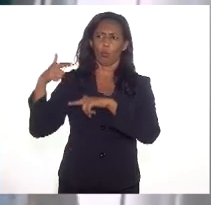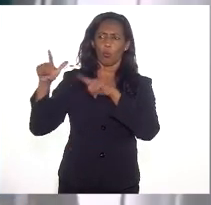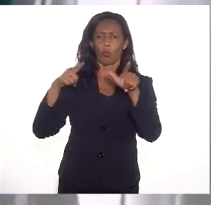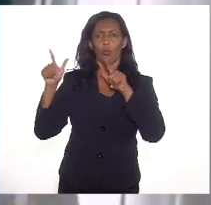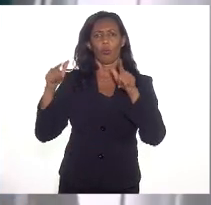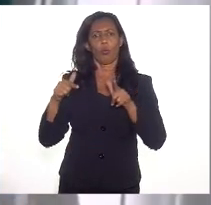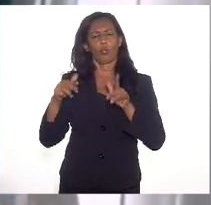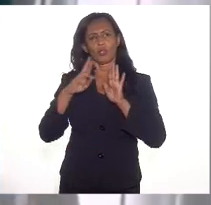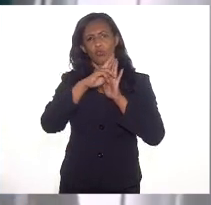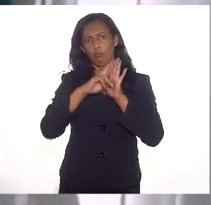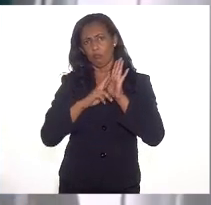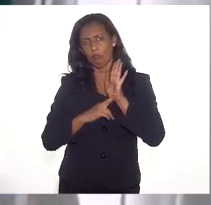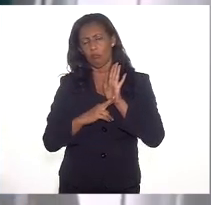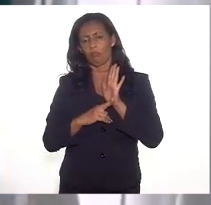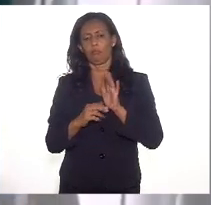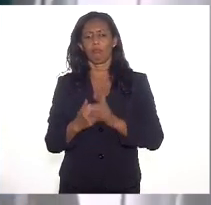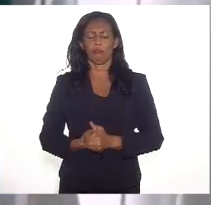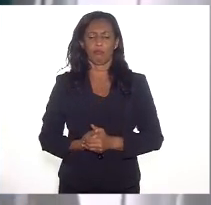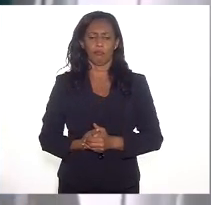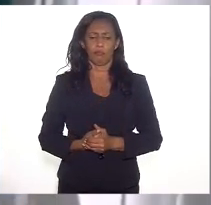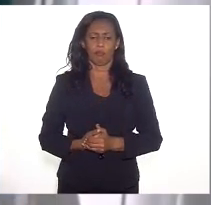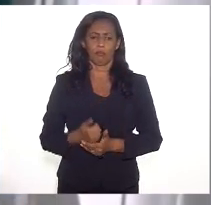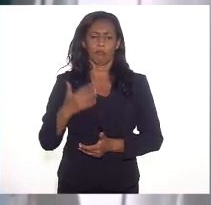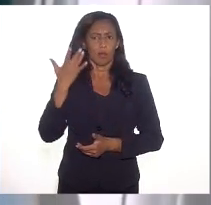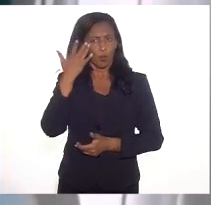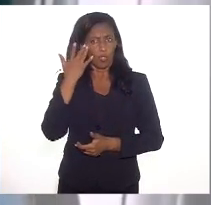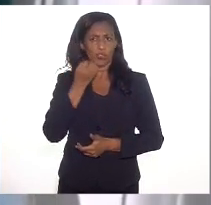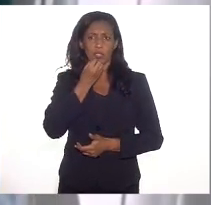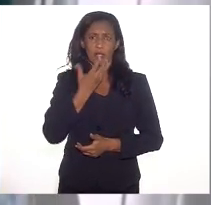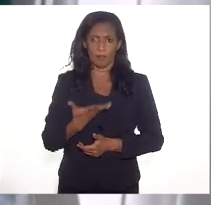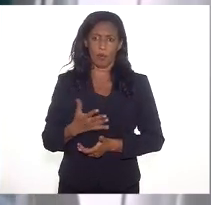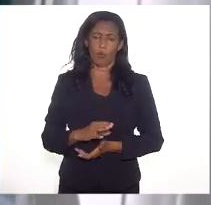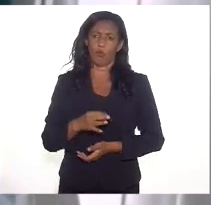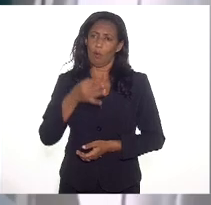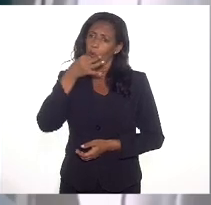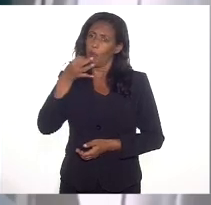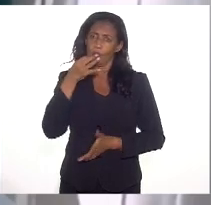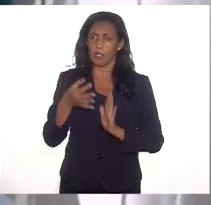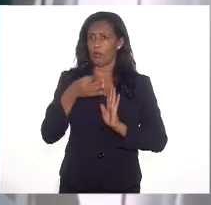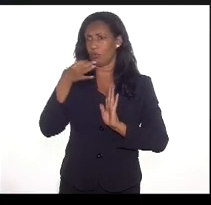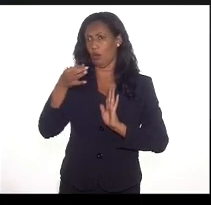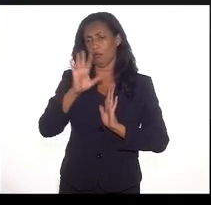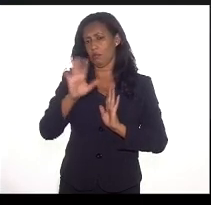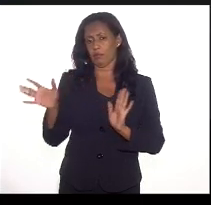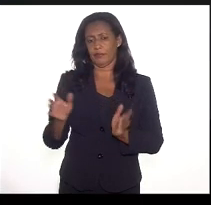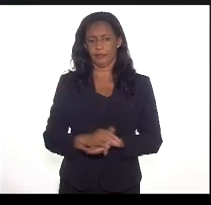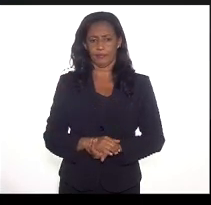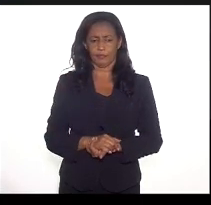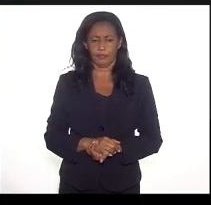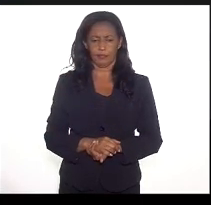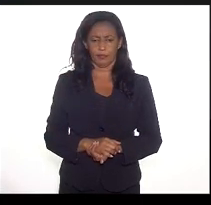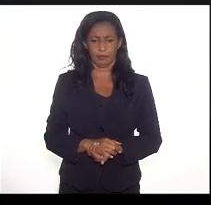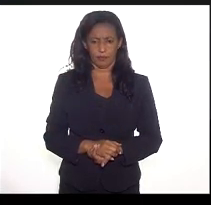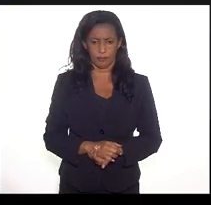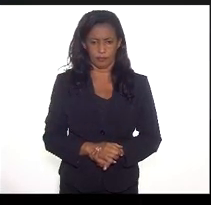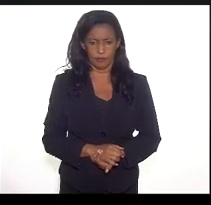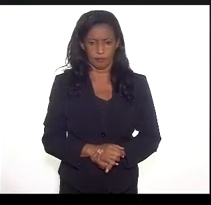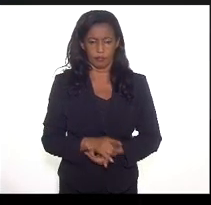outras regulamentações, enfim, dispositivos, acho que seria muito útil para nós, queria deixar essa sugestão para Vossa Excelência. Deputado